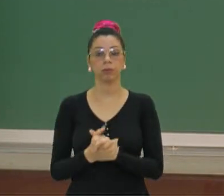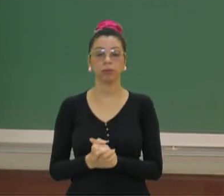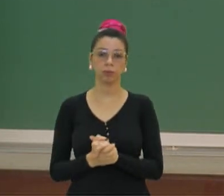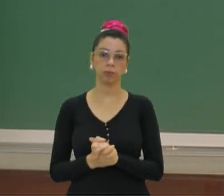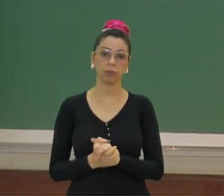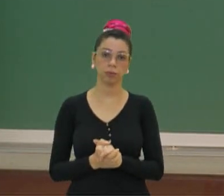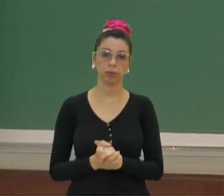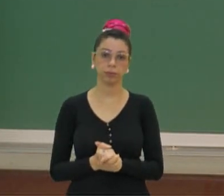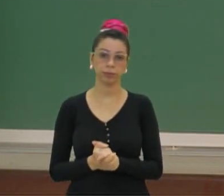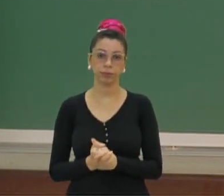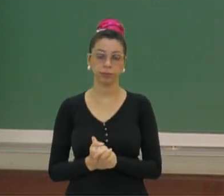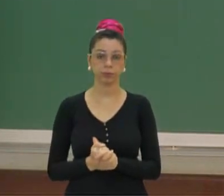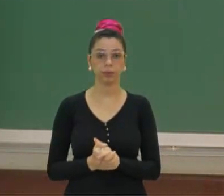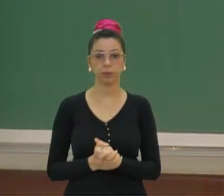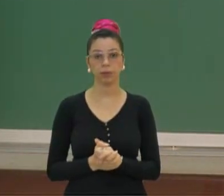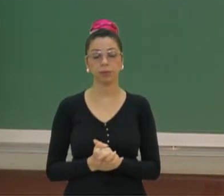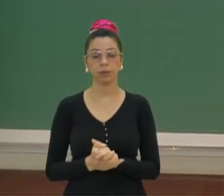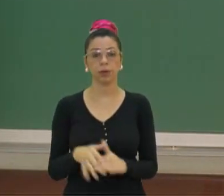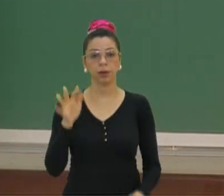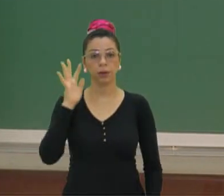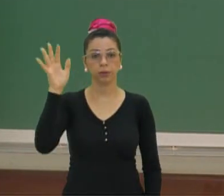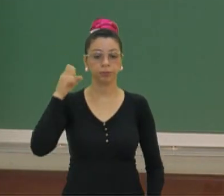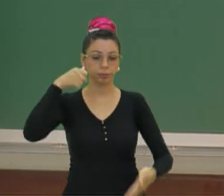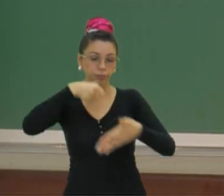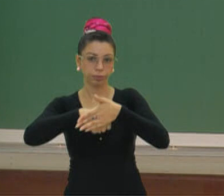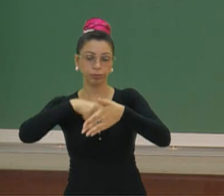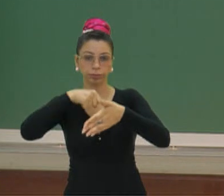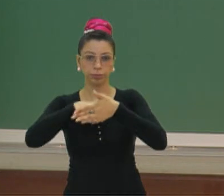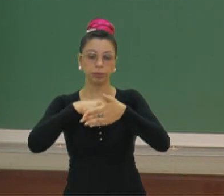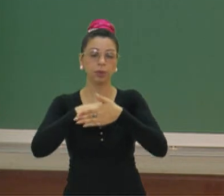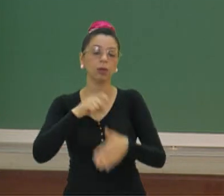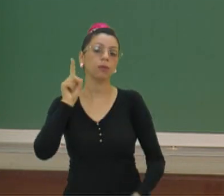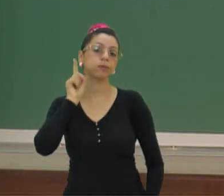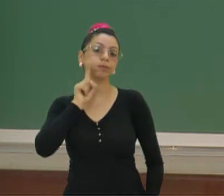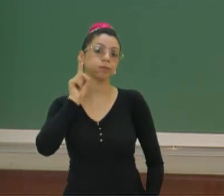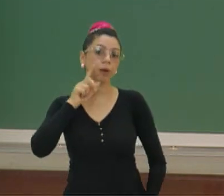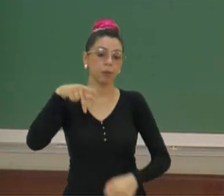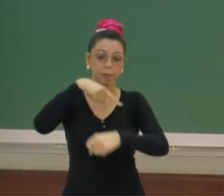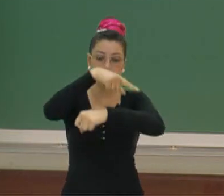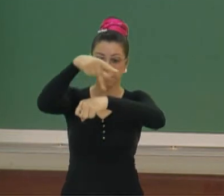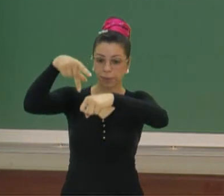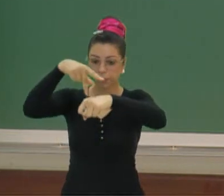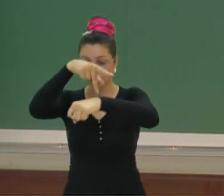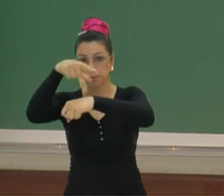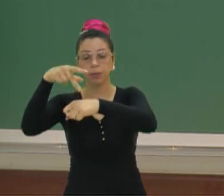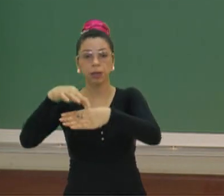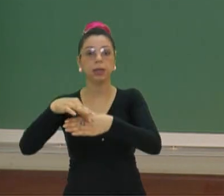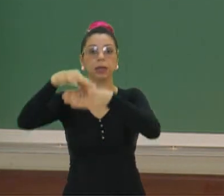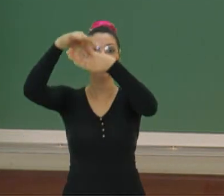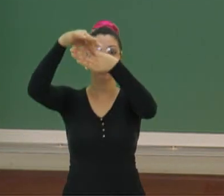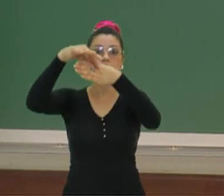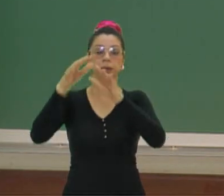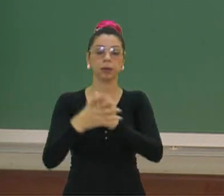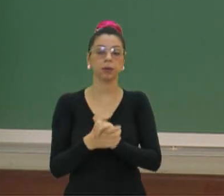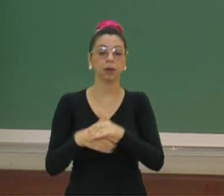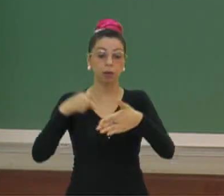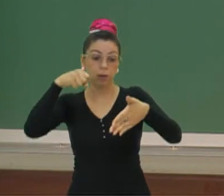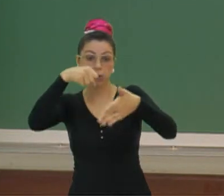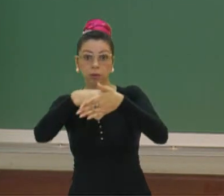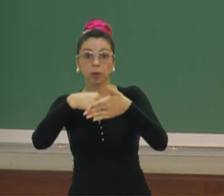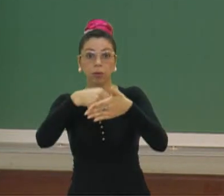né? Bom, essa ideia da luta norte-americana, que foi o primeiro país a ficar independente da América, essa luta